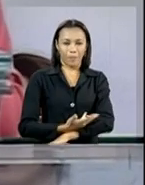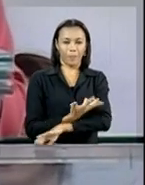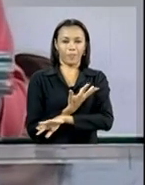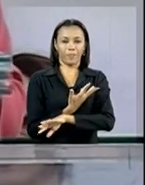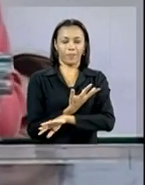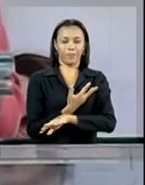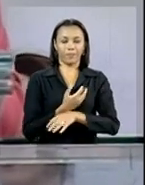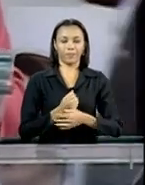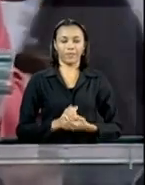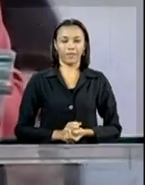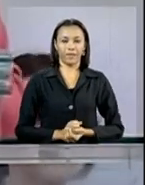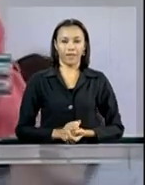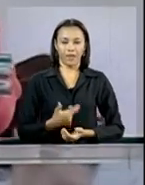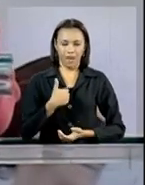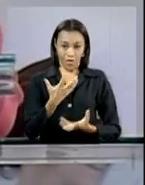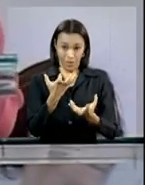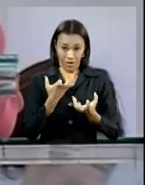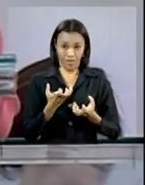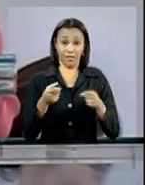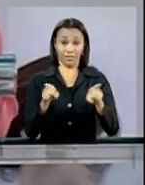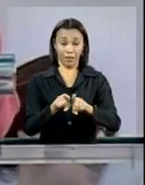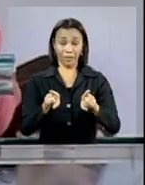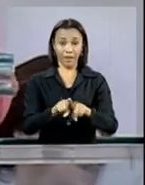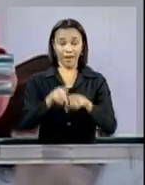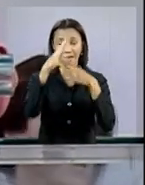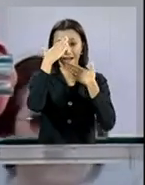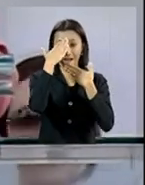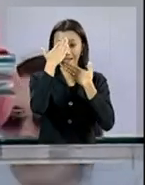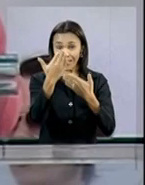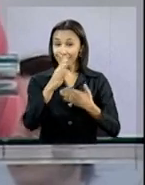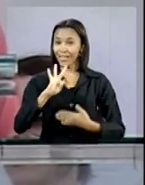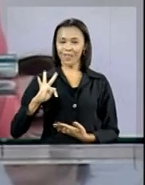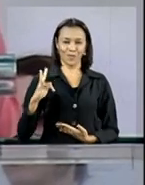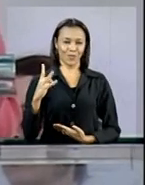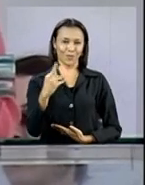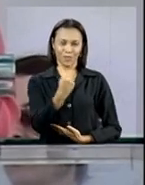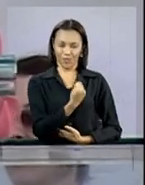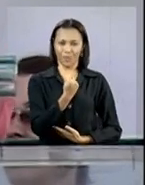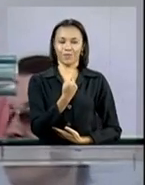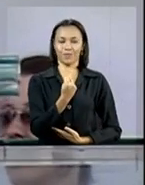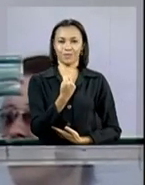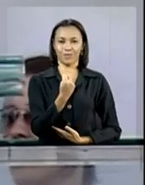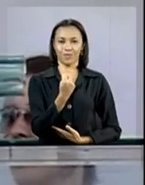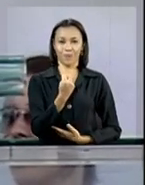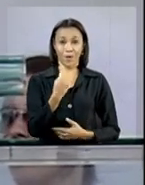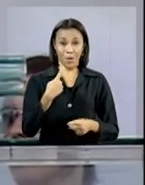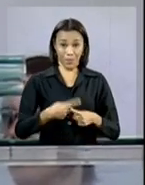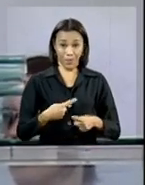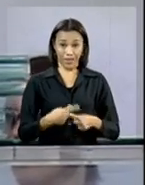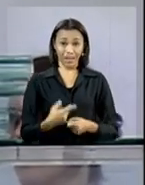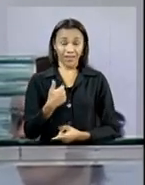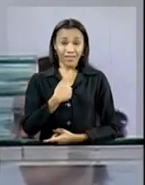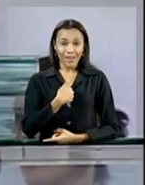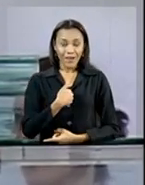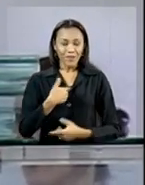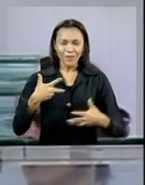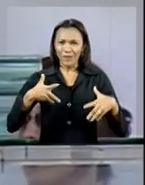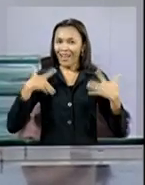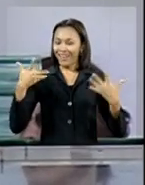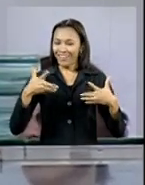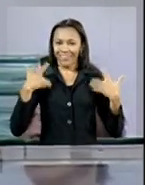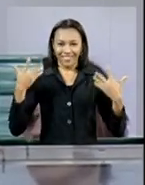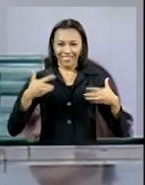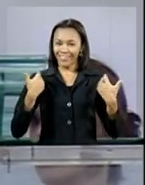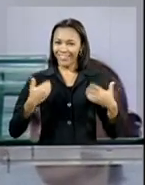calorosa eu queria também agradecer a vocês todos porque eu tô com muita alegria de